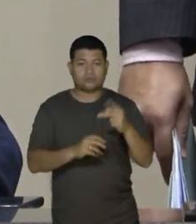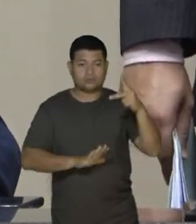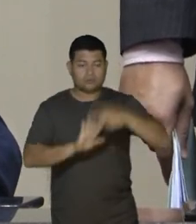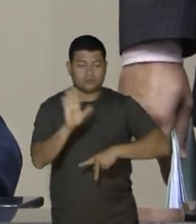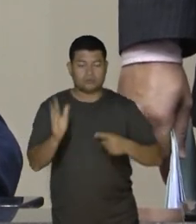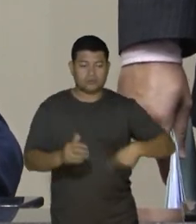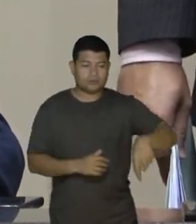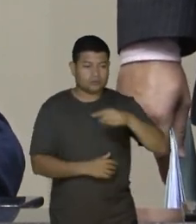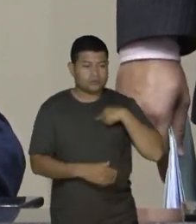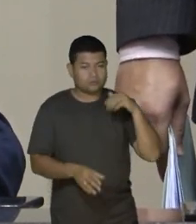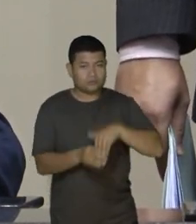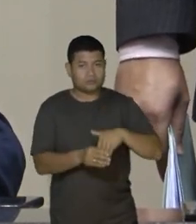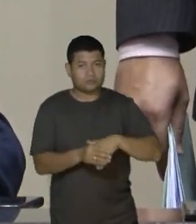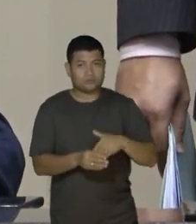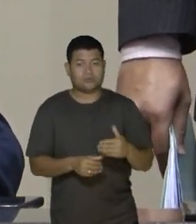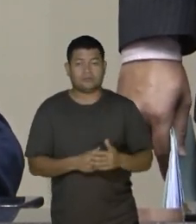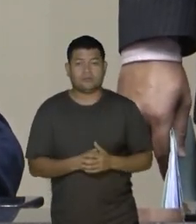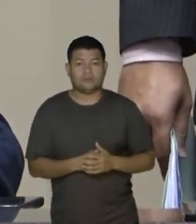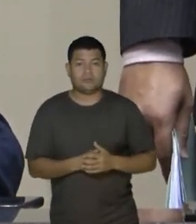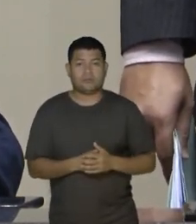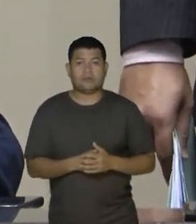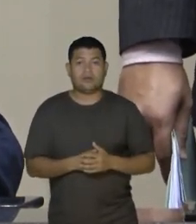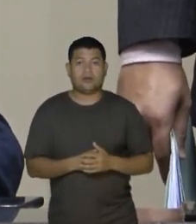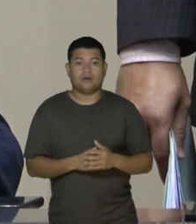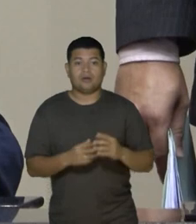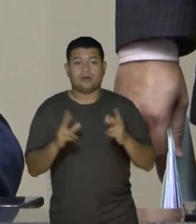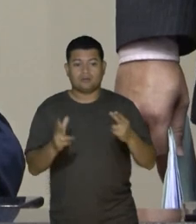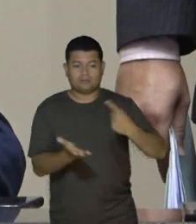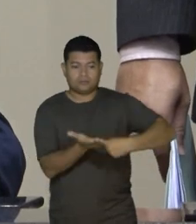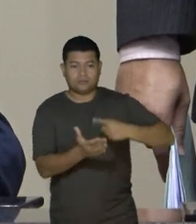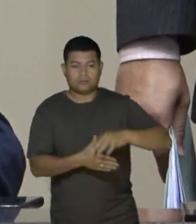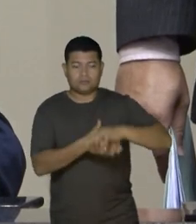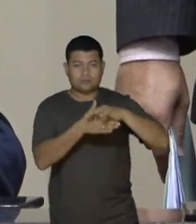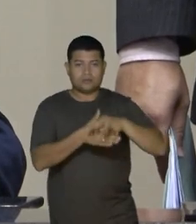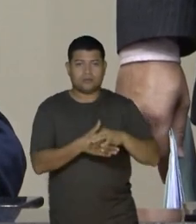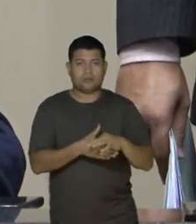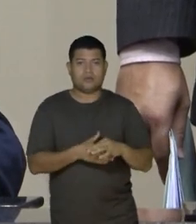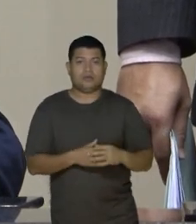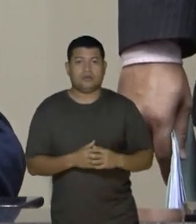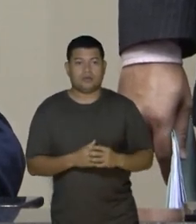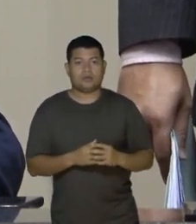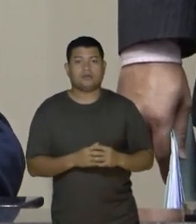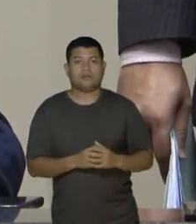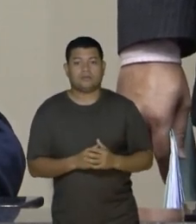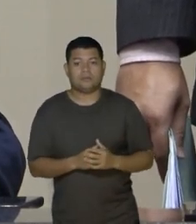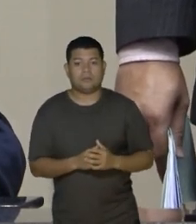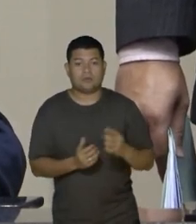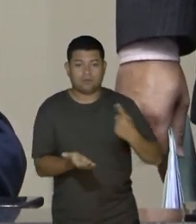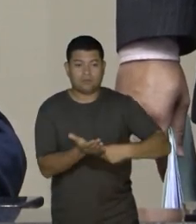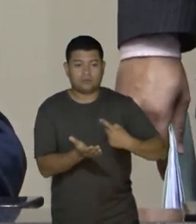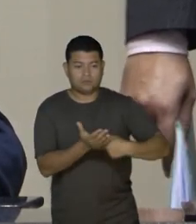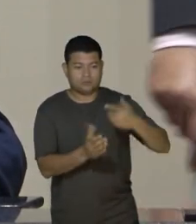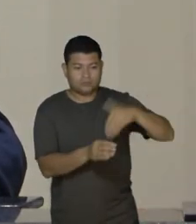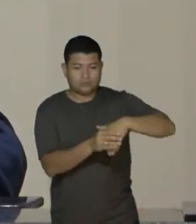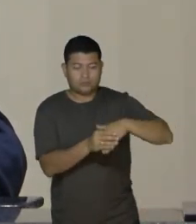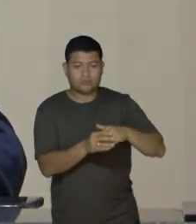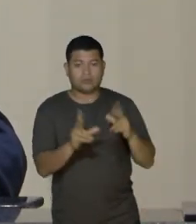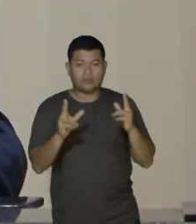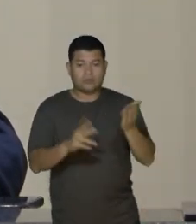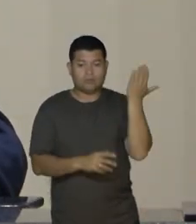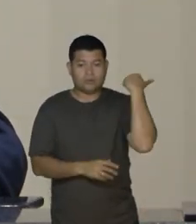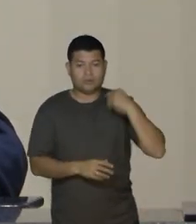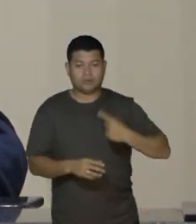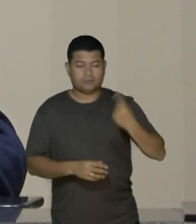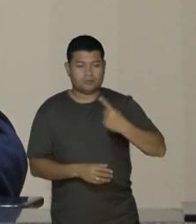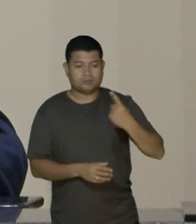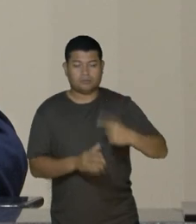aqui, conforme o acordo de liderança com o placar do primeiro turno. Em discussão e votação do turno único